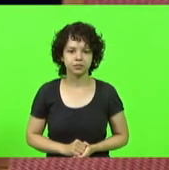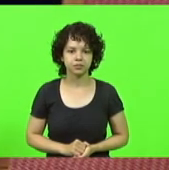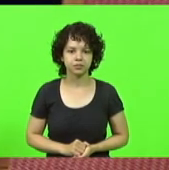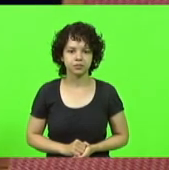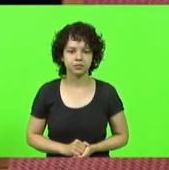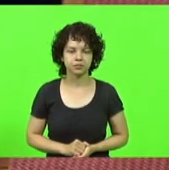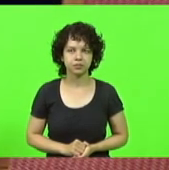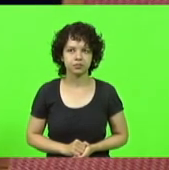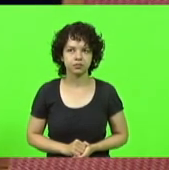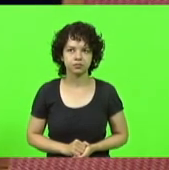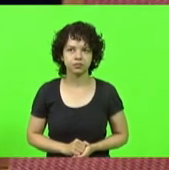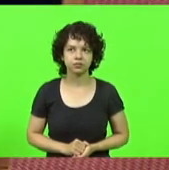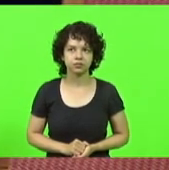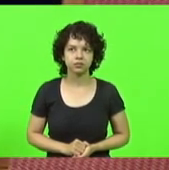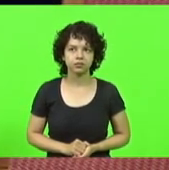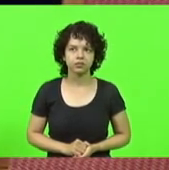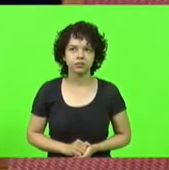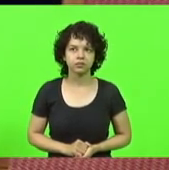Obrigado.